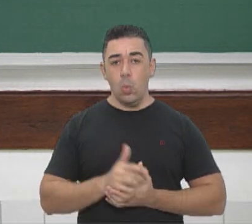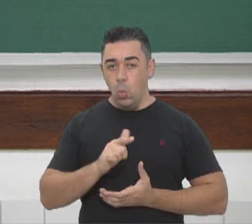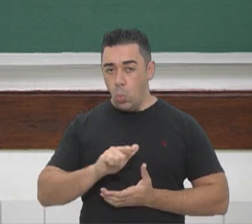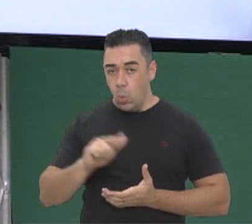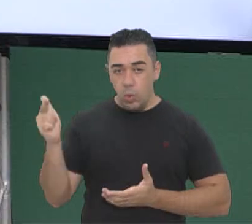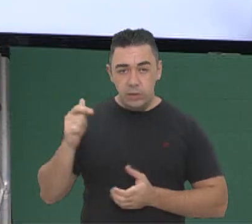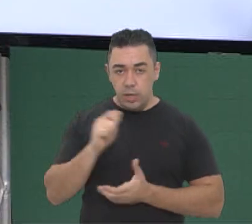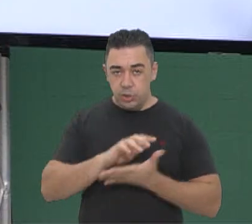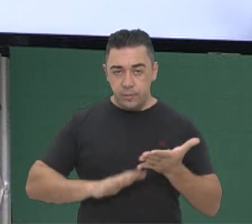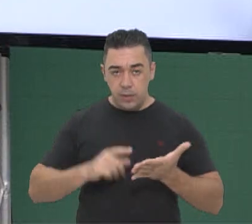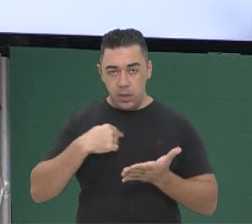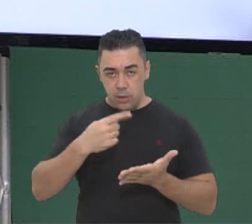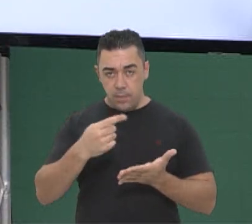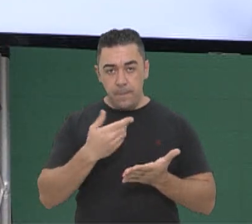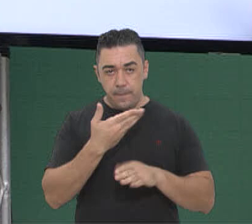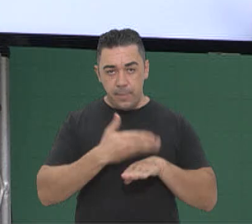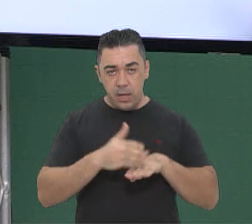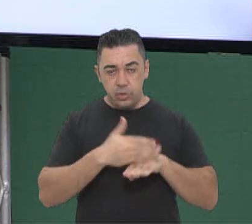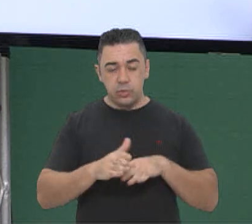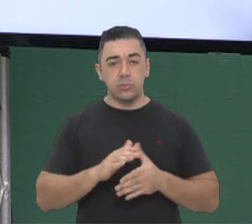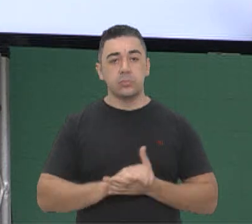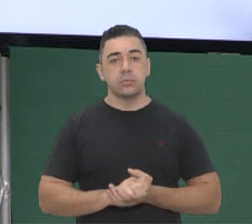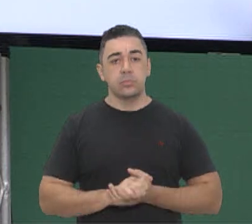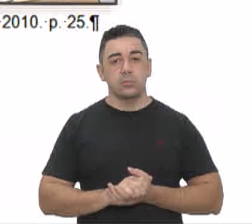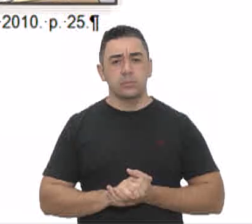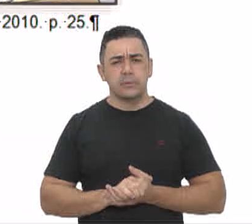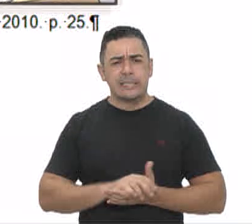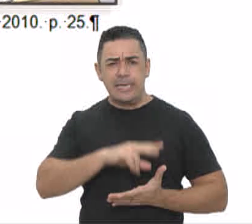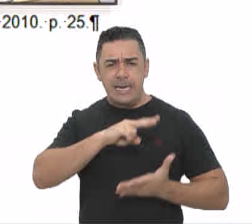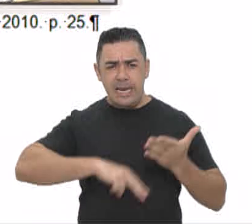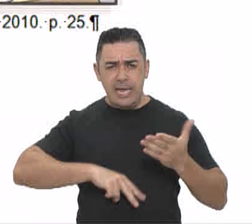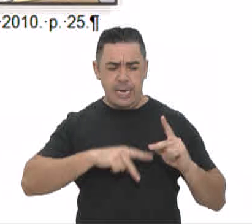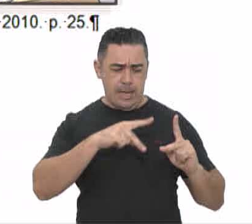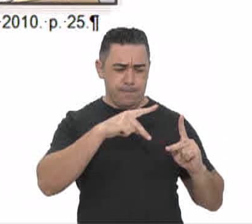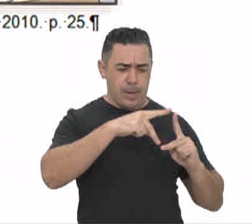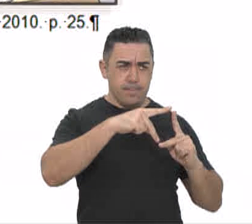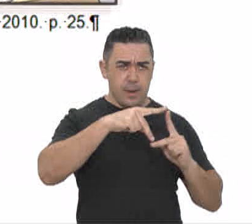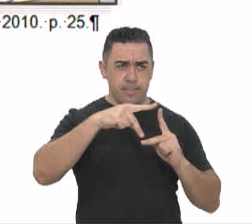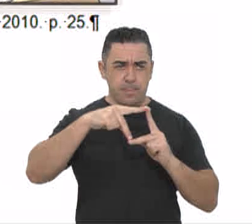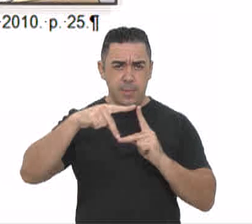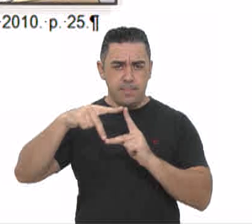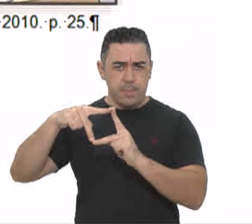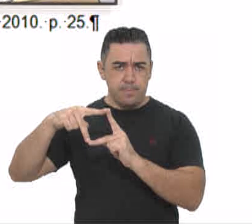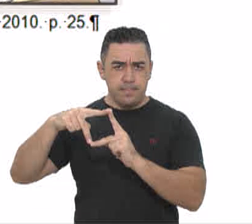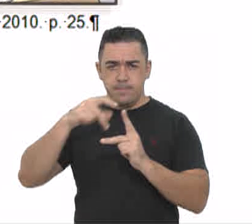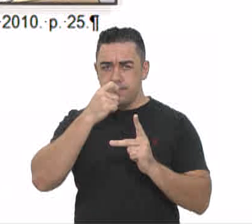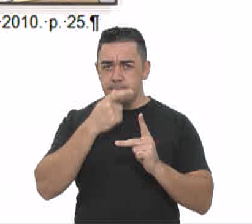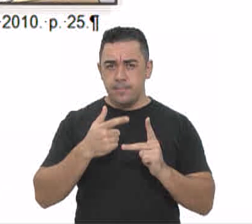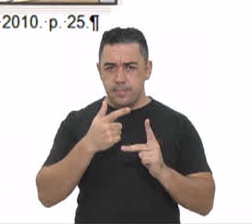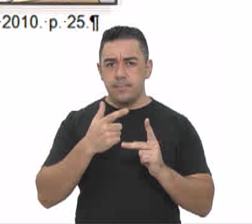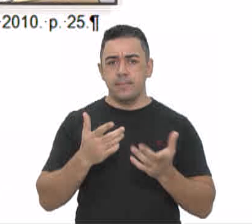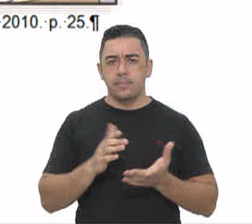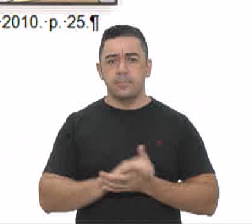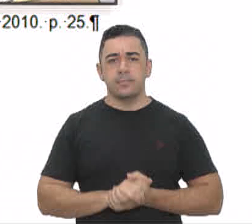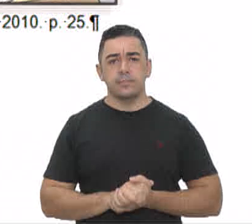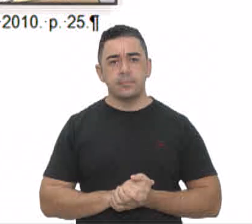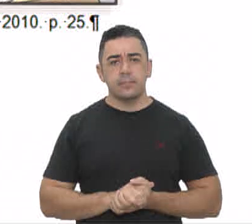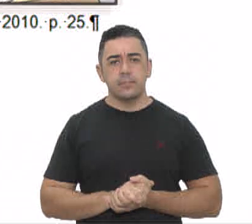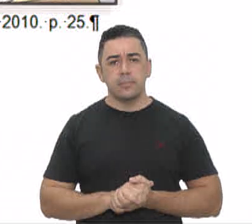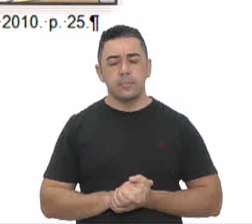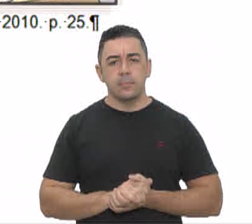exercício para praticarmos. Aqui diz, lê la historieta, a historinha em quadrinhos,